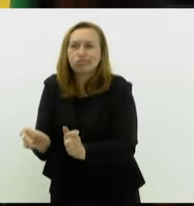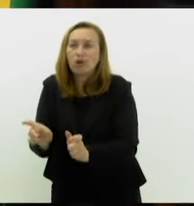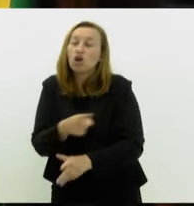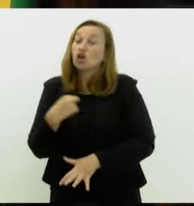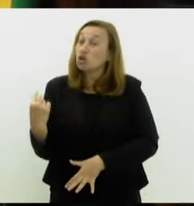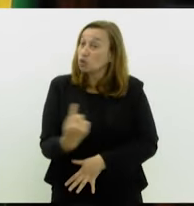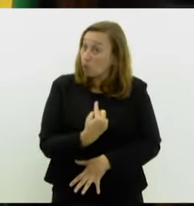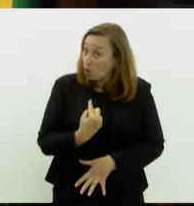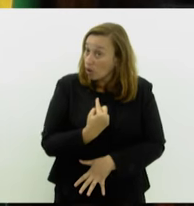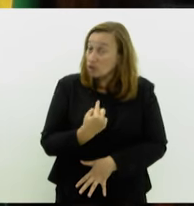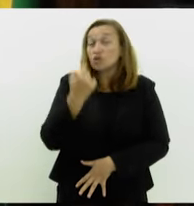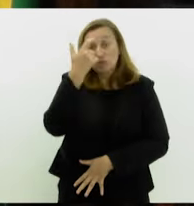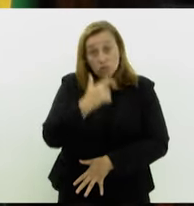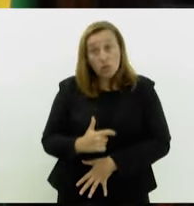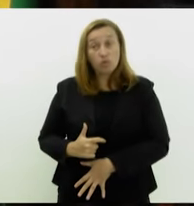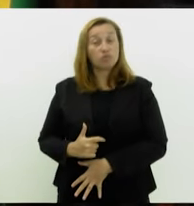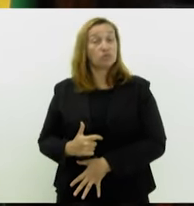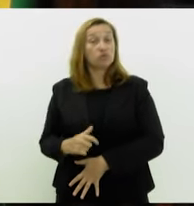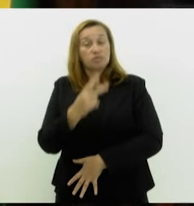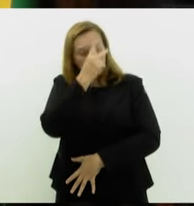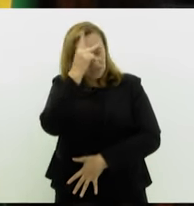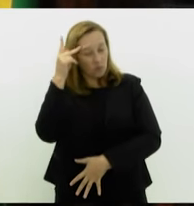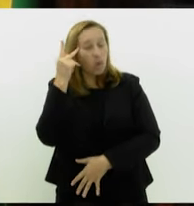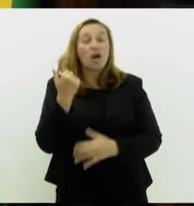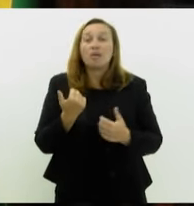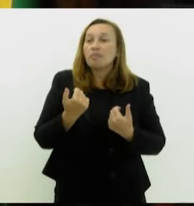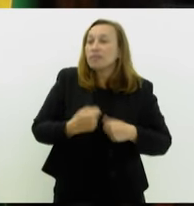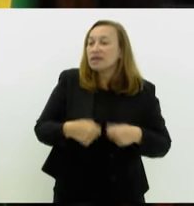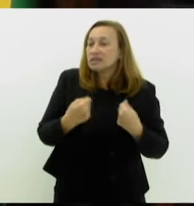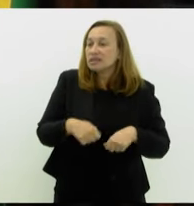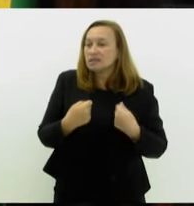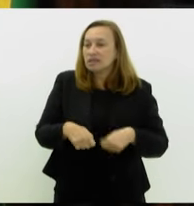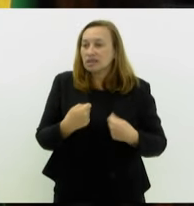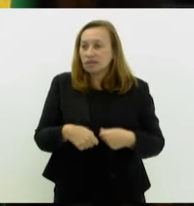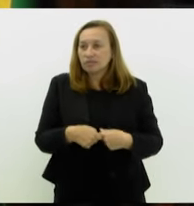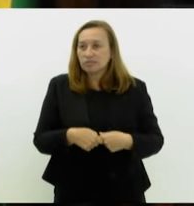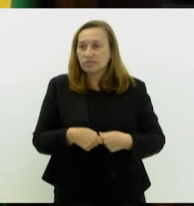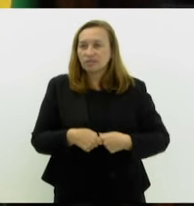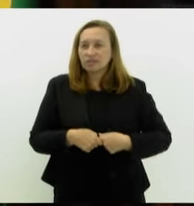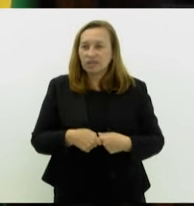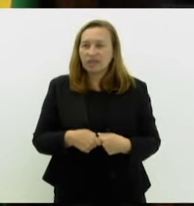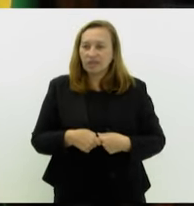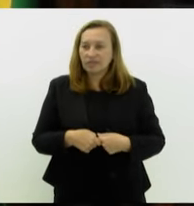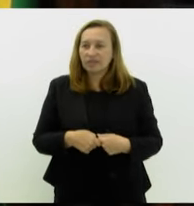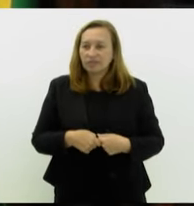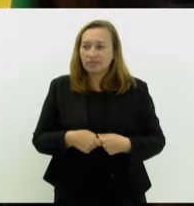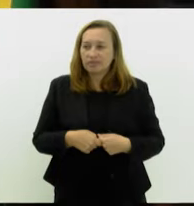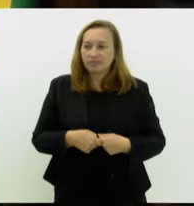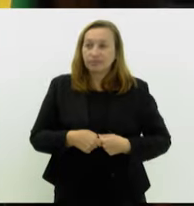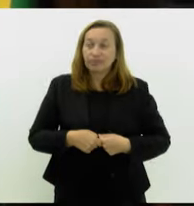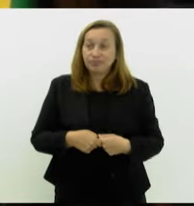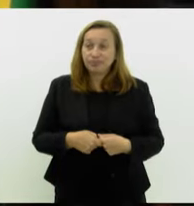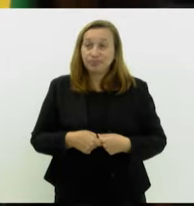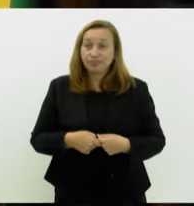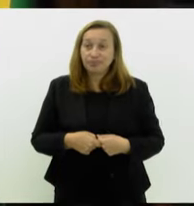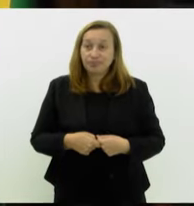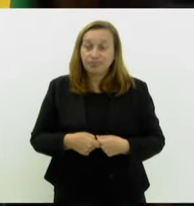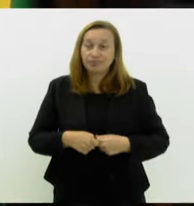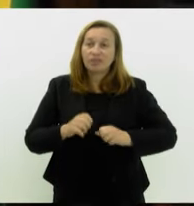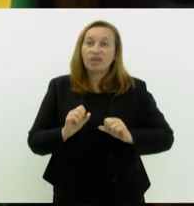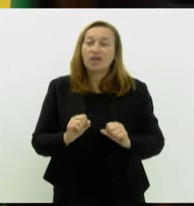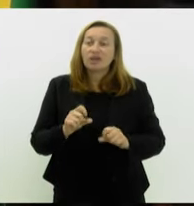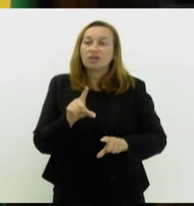nós somos pessoas nós precisamos ter respeito nós precisamos ocupar todos os espaços de